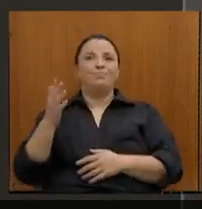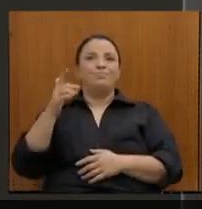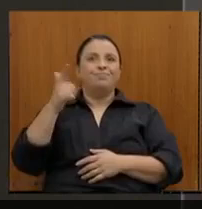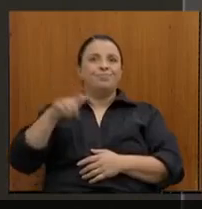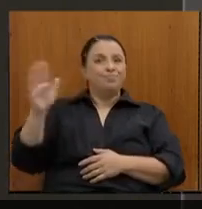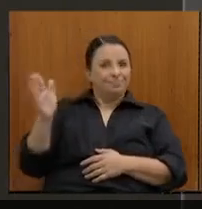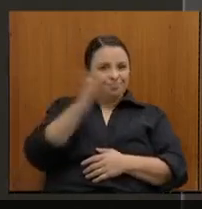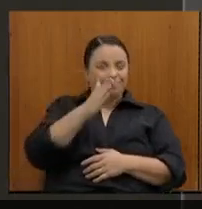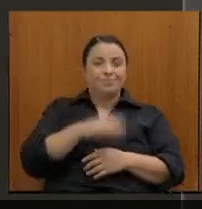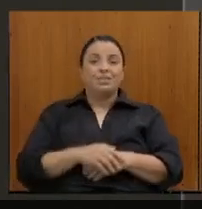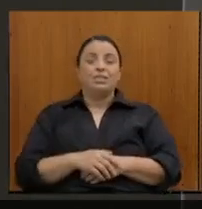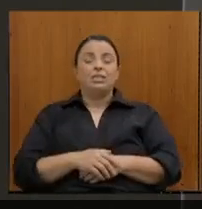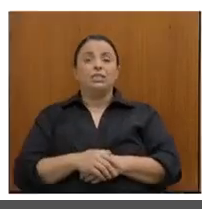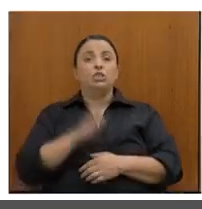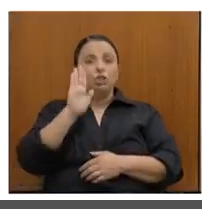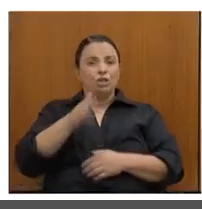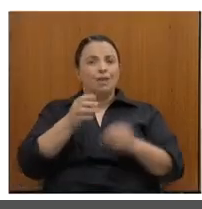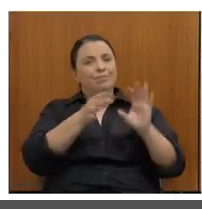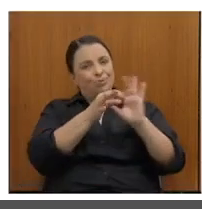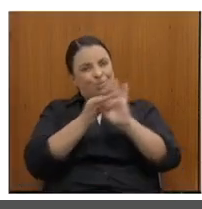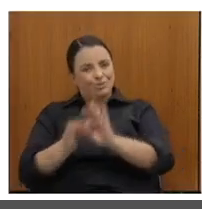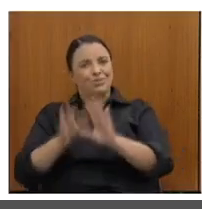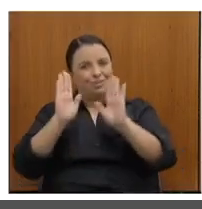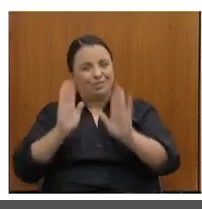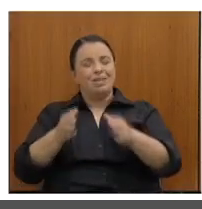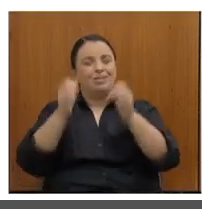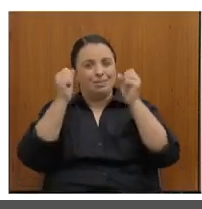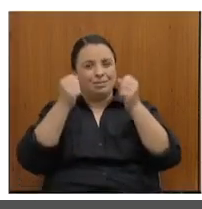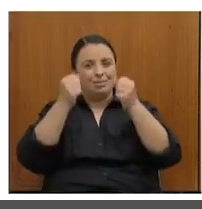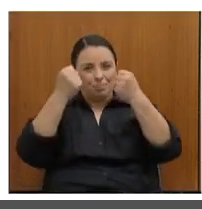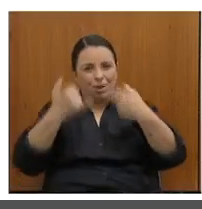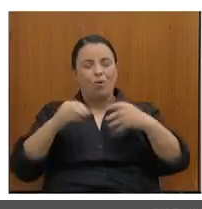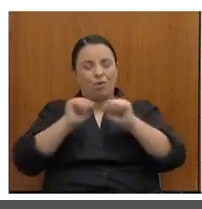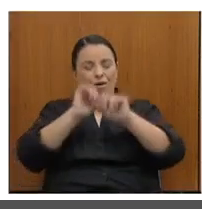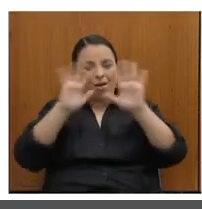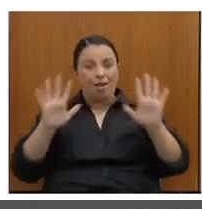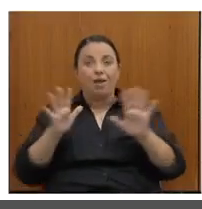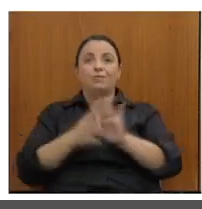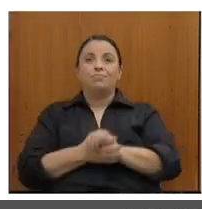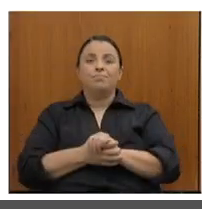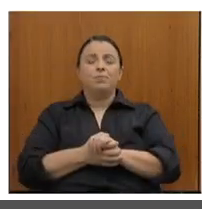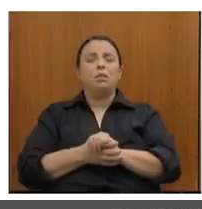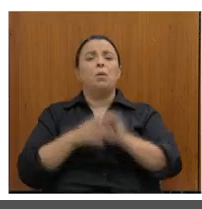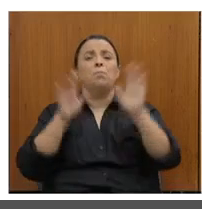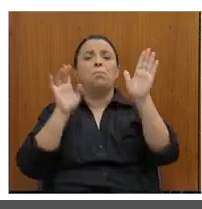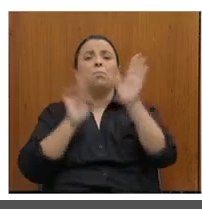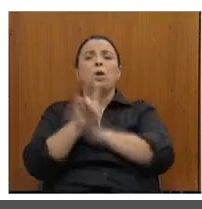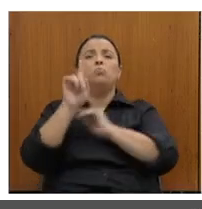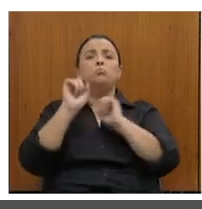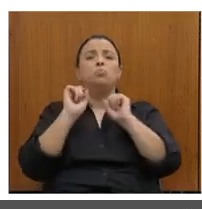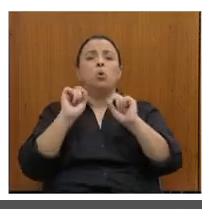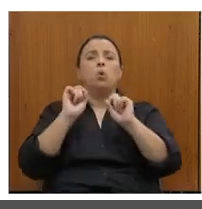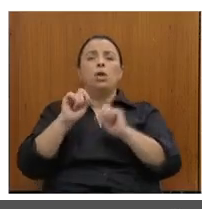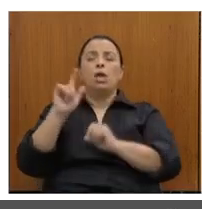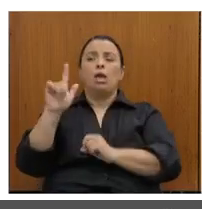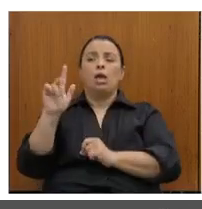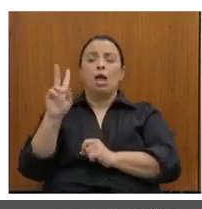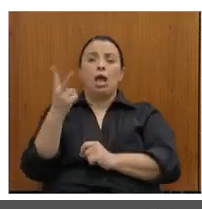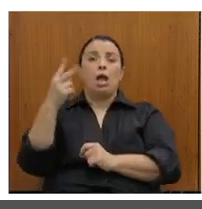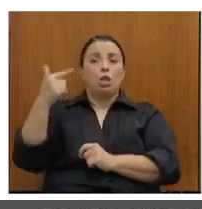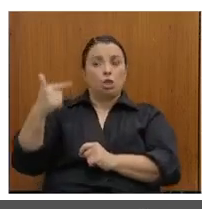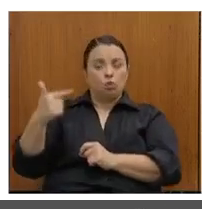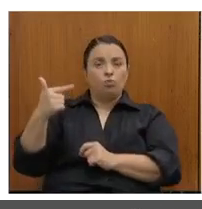e o que que é o hidrogênio já foi comentário é um